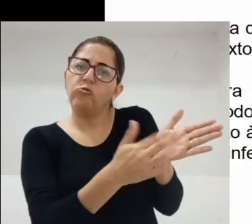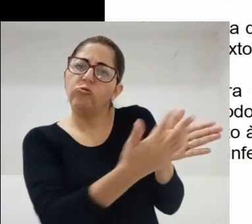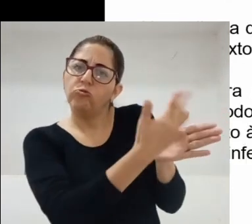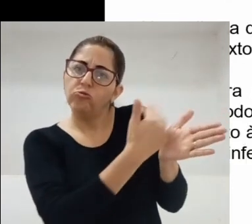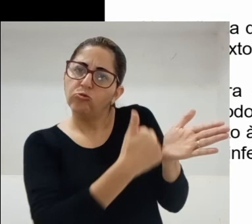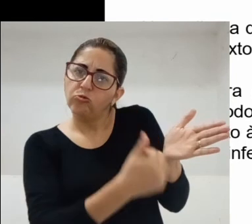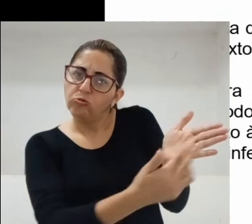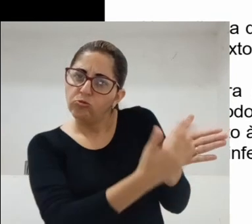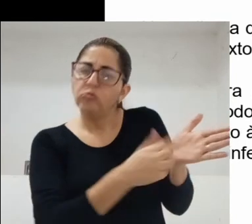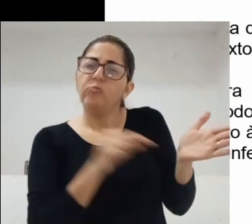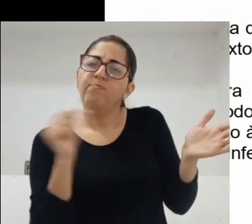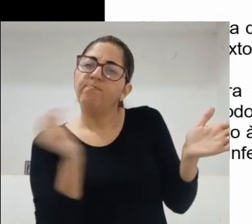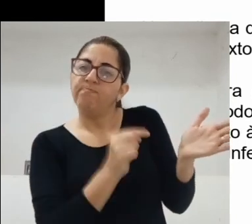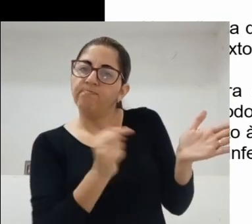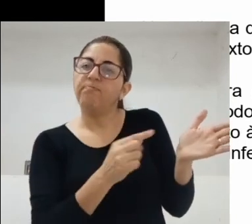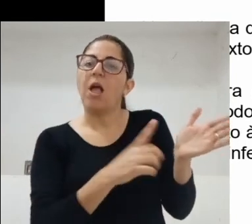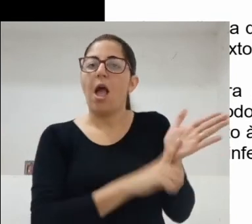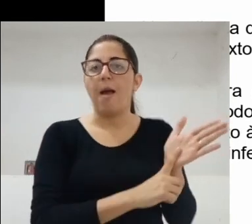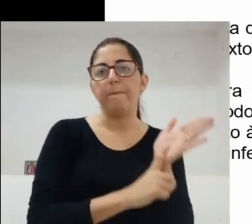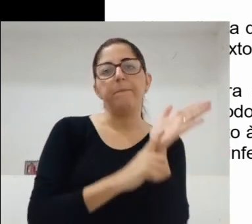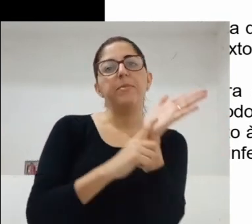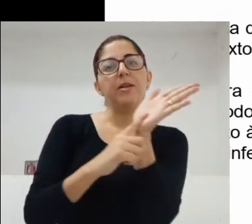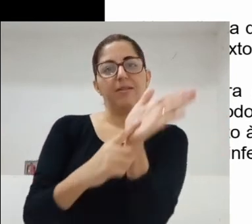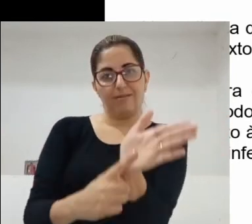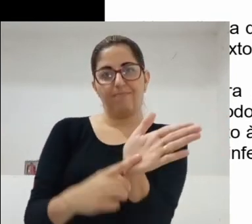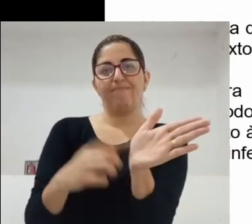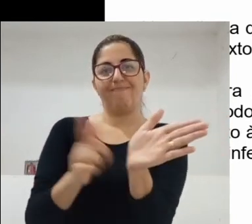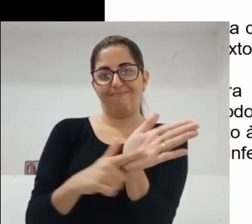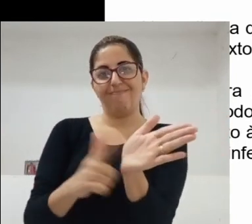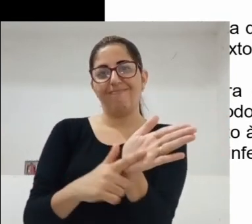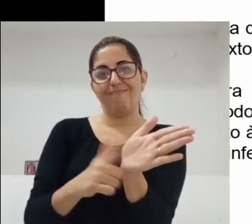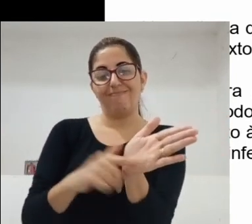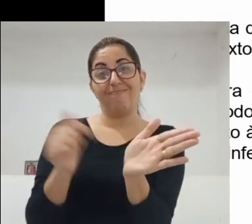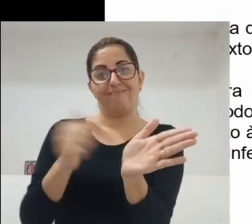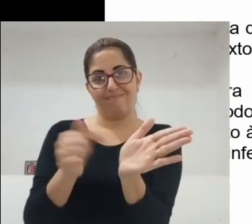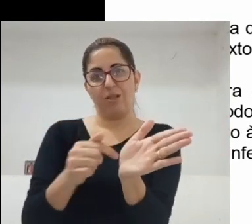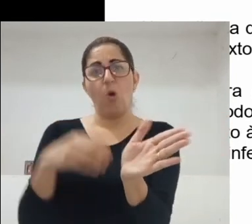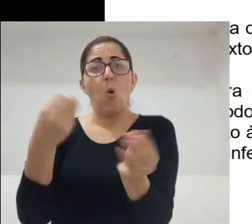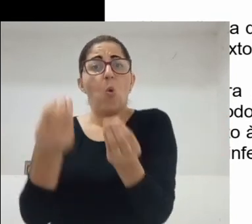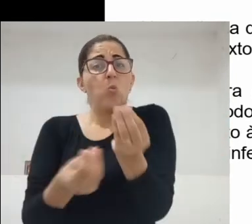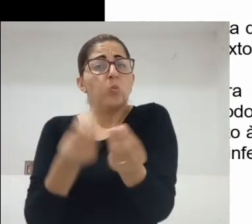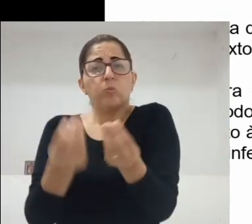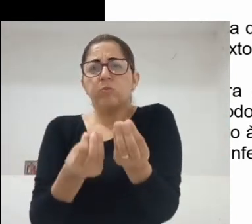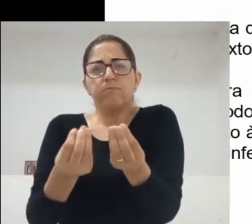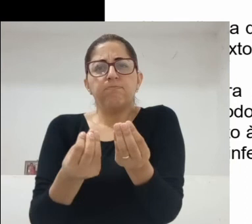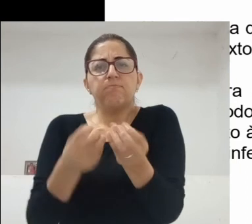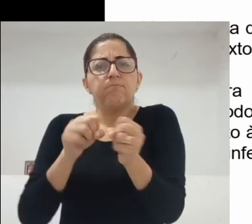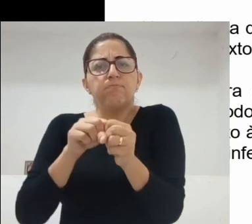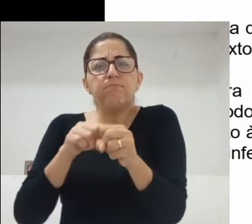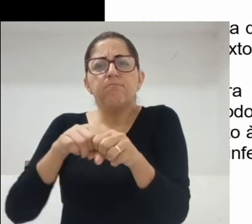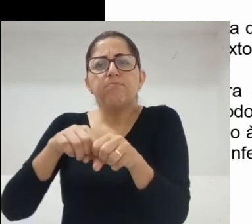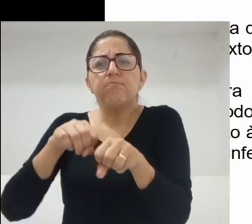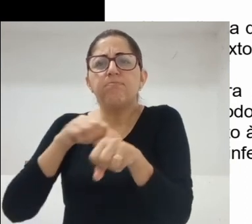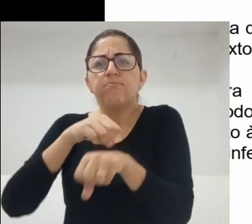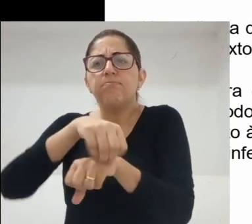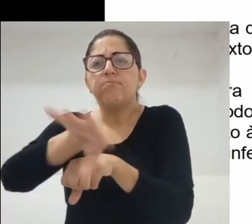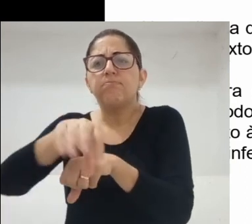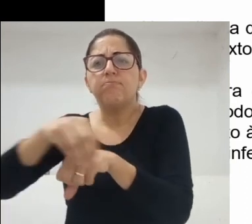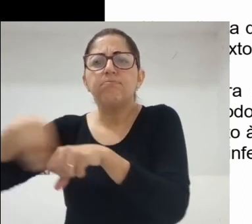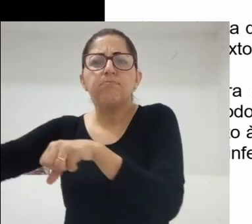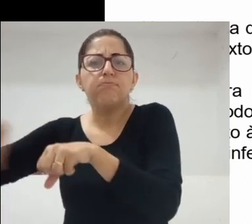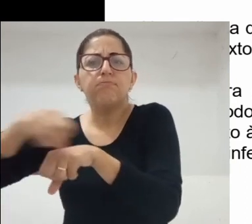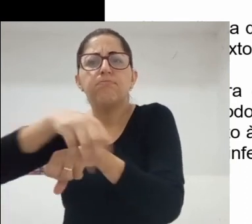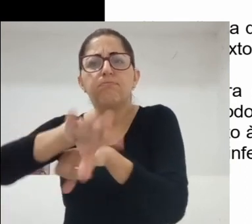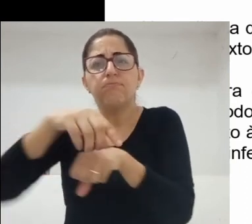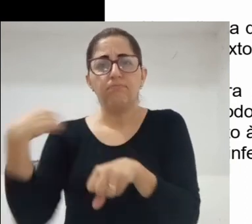Ainda em relação ao layout, a folha de desenho, a gente também tem outro elemento, que é a apresentação da folha de desenho,